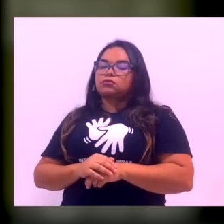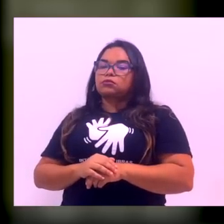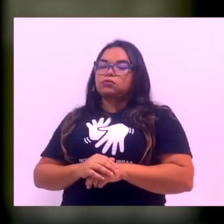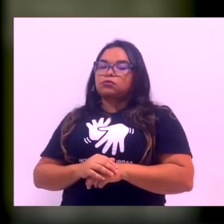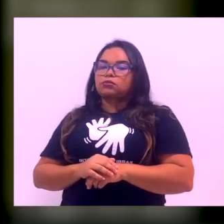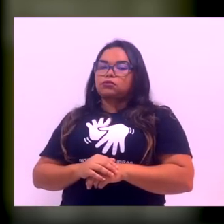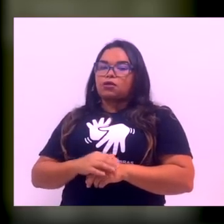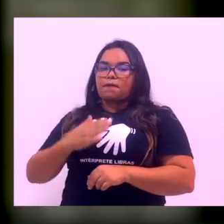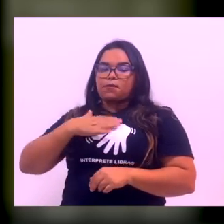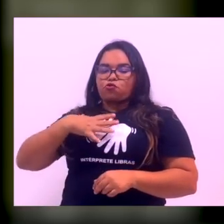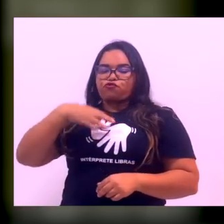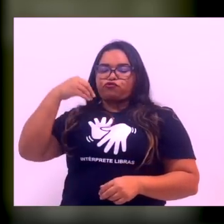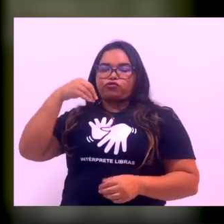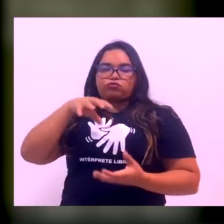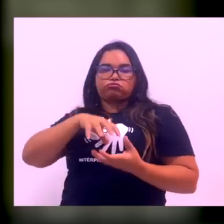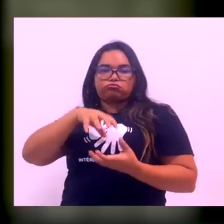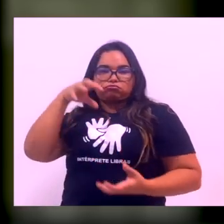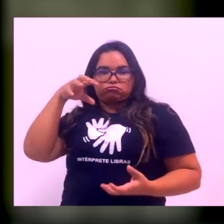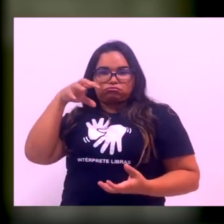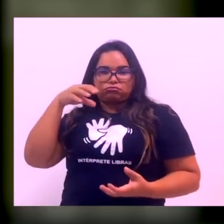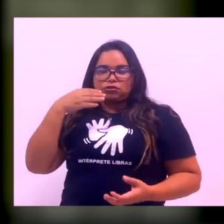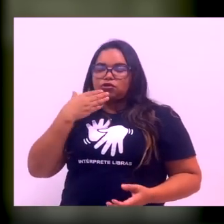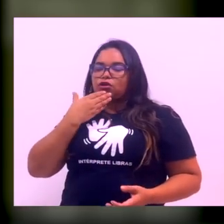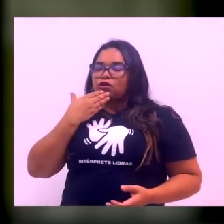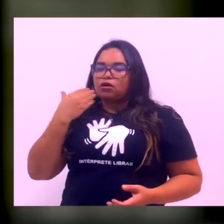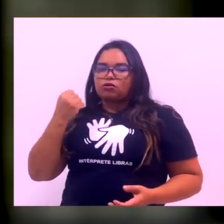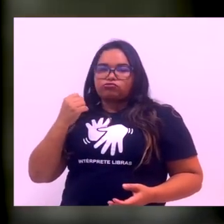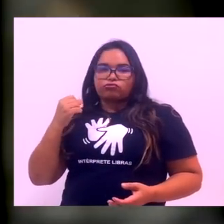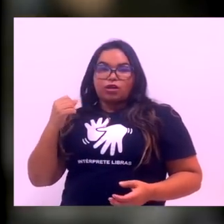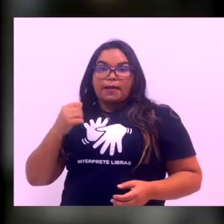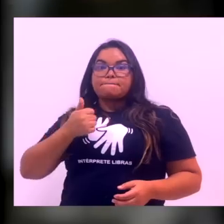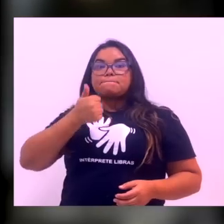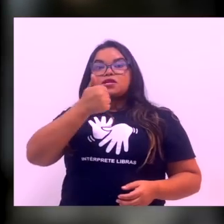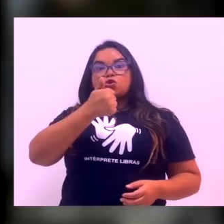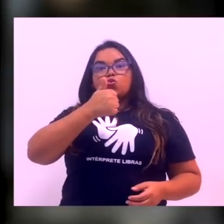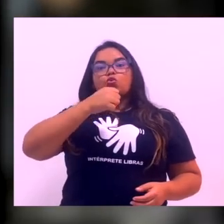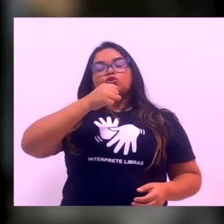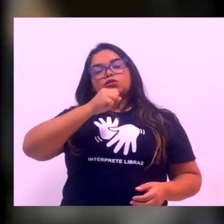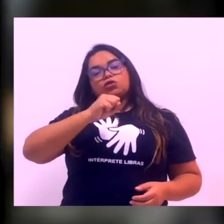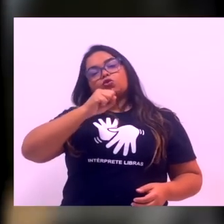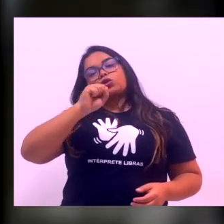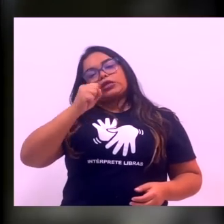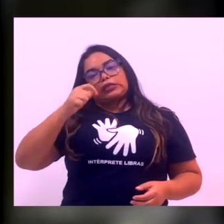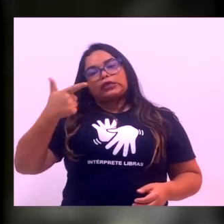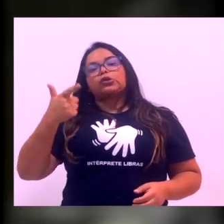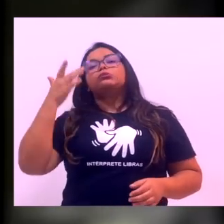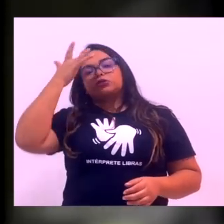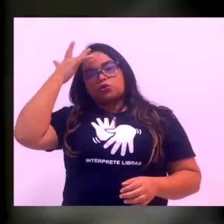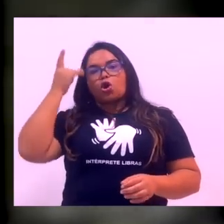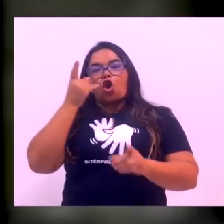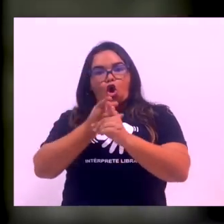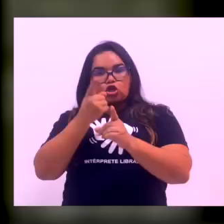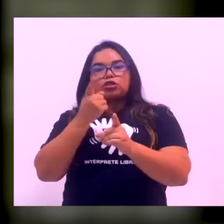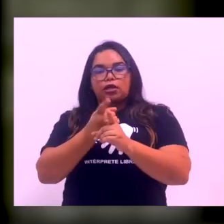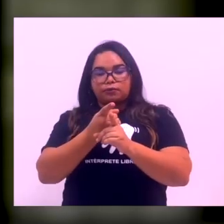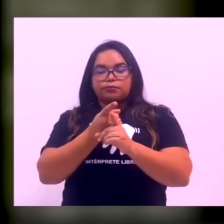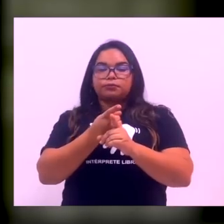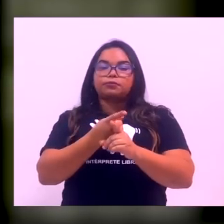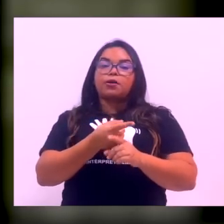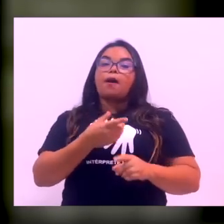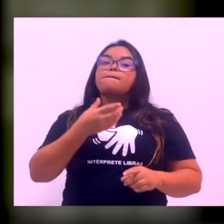reverenciar a grande divindade que habita no coração de Belsazar, o meu primogênito, o meu filho favorito.